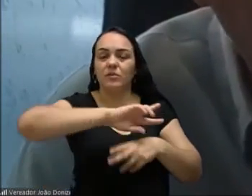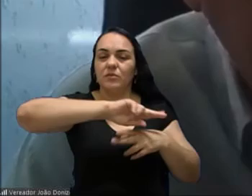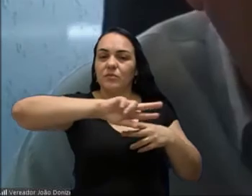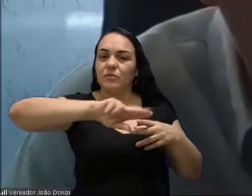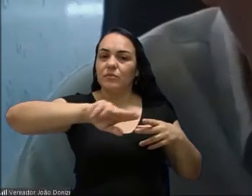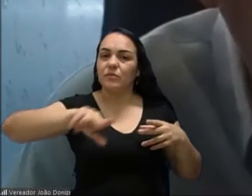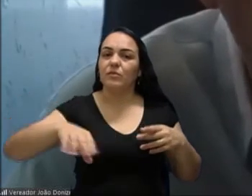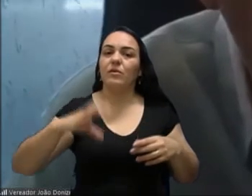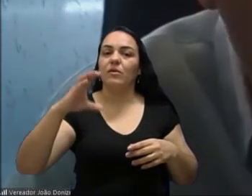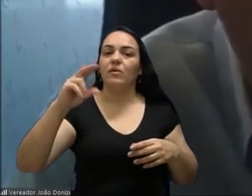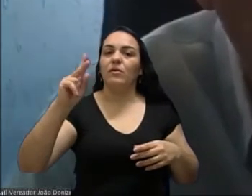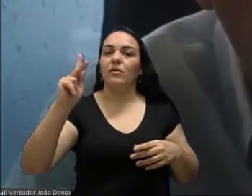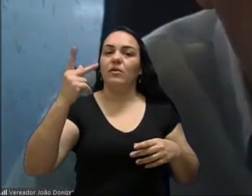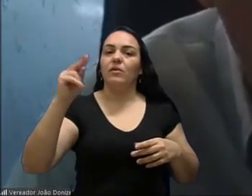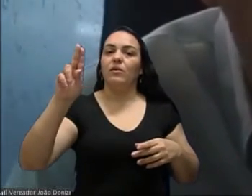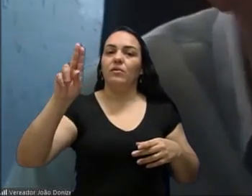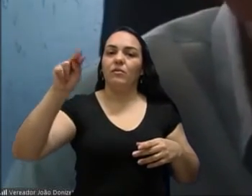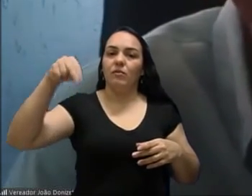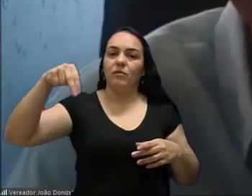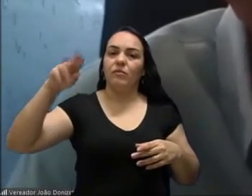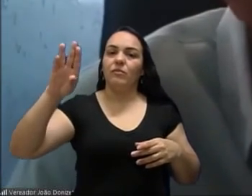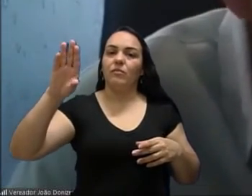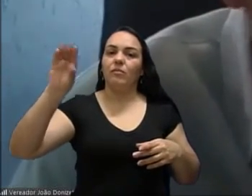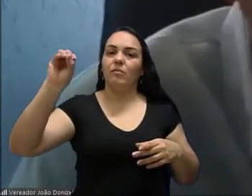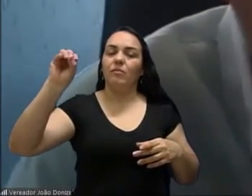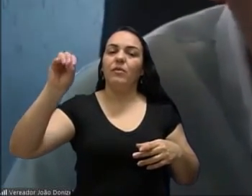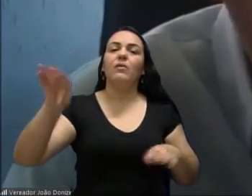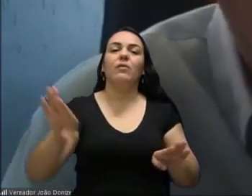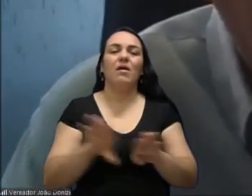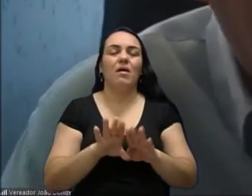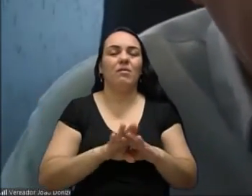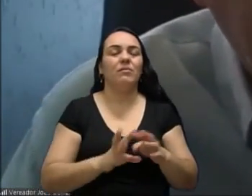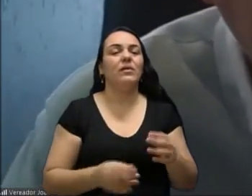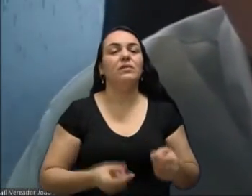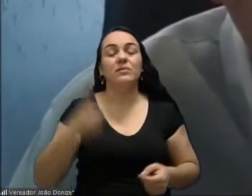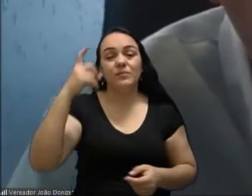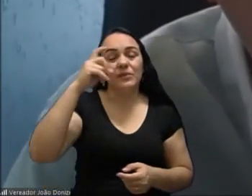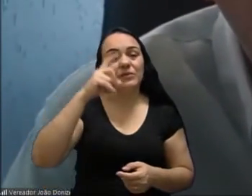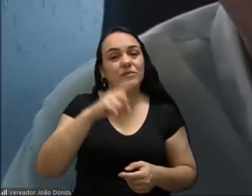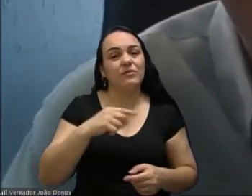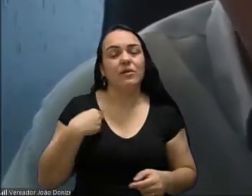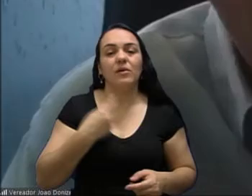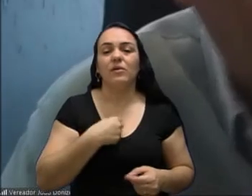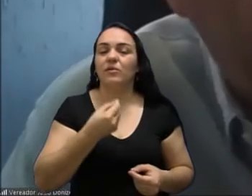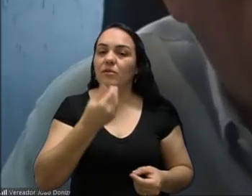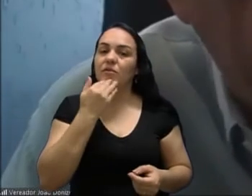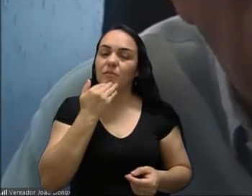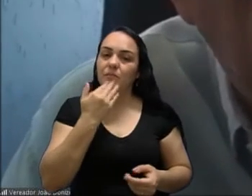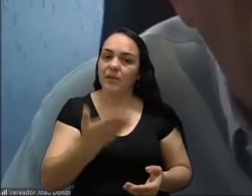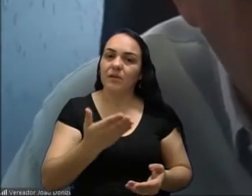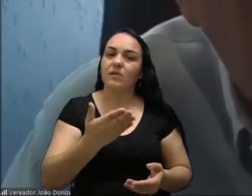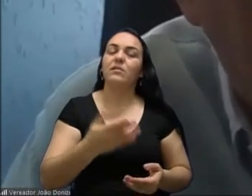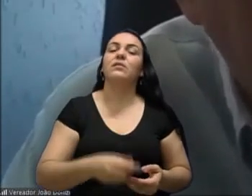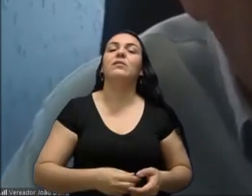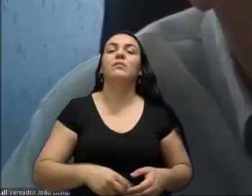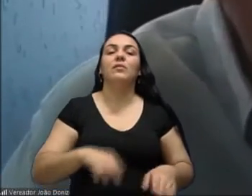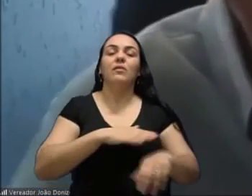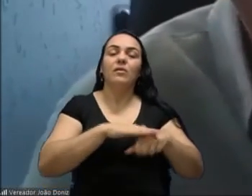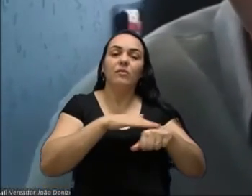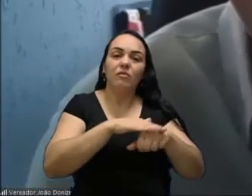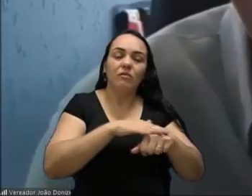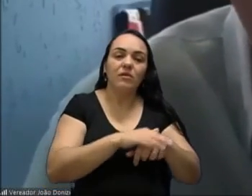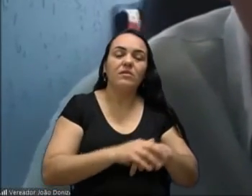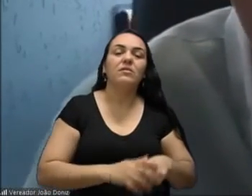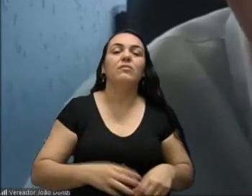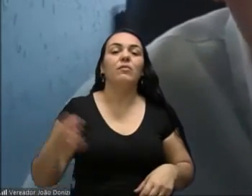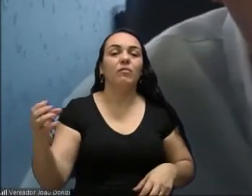chumbo menos puro mas também como fonte de comércio etc nós acionamos o novo proprietário o